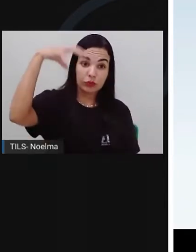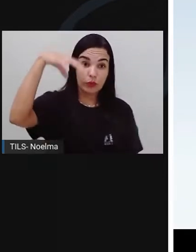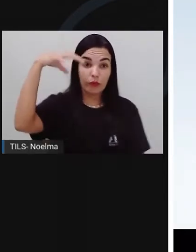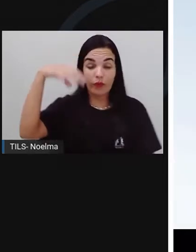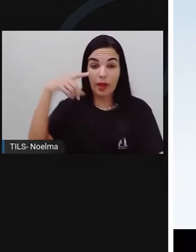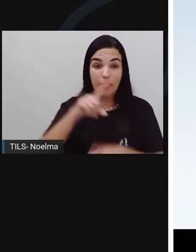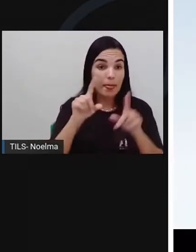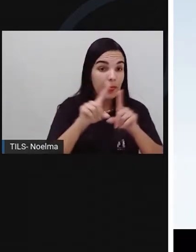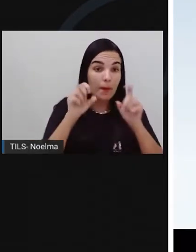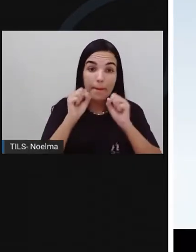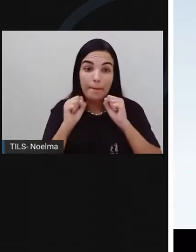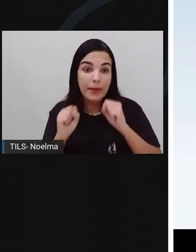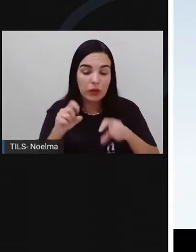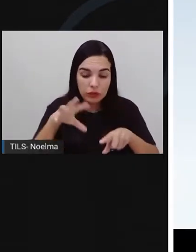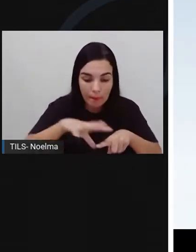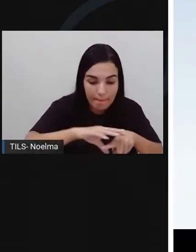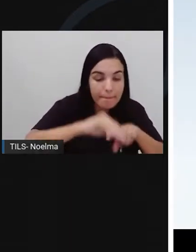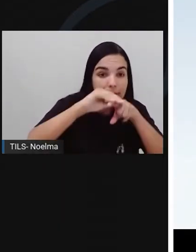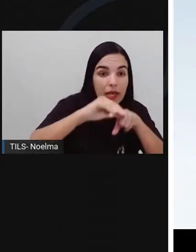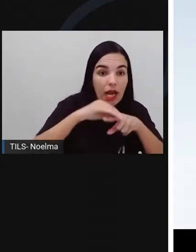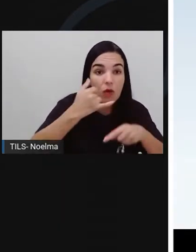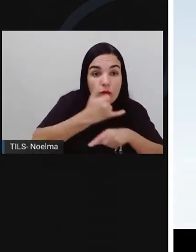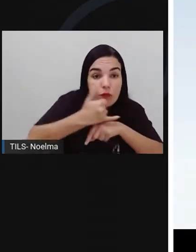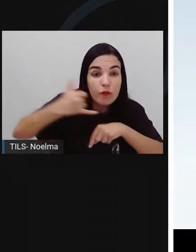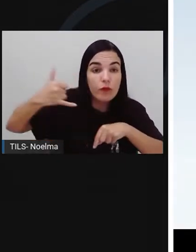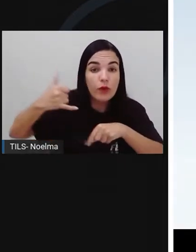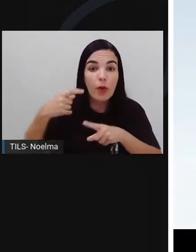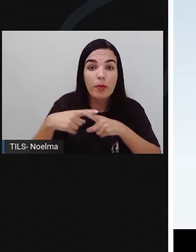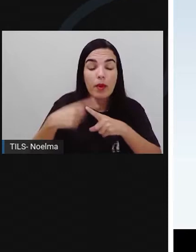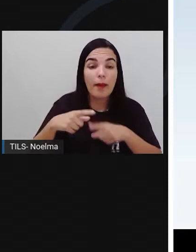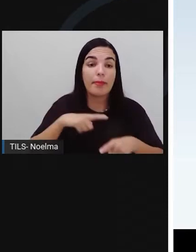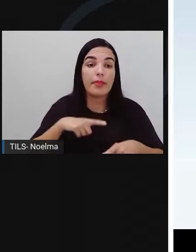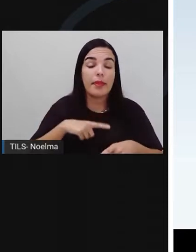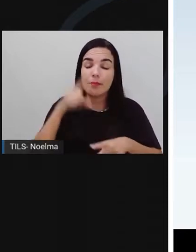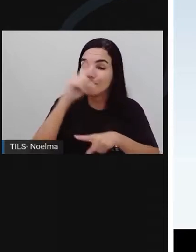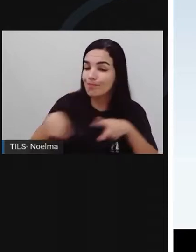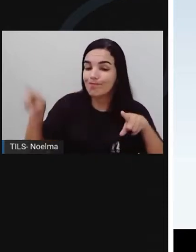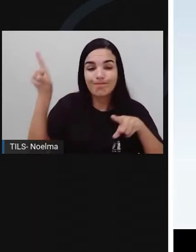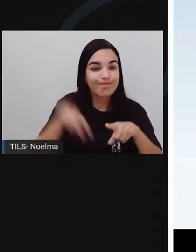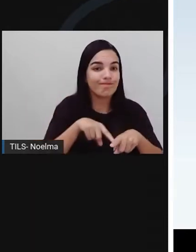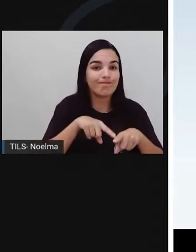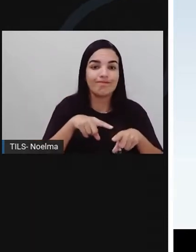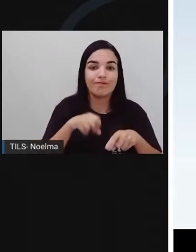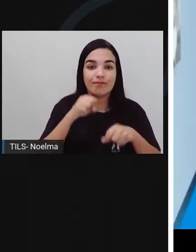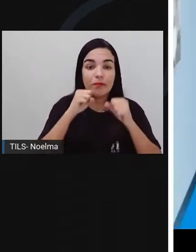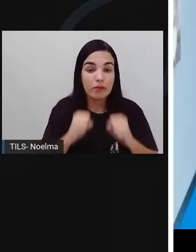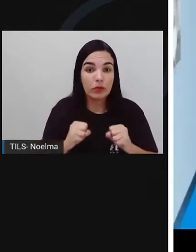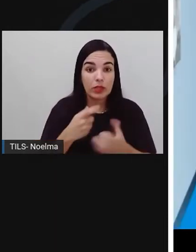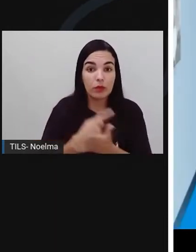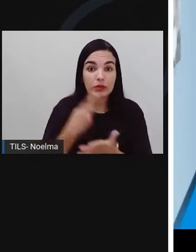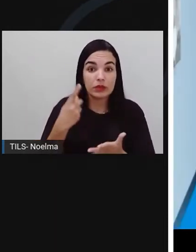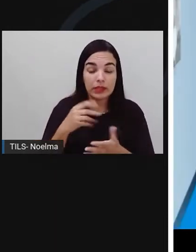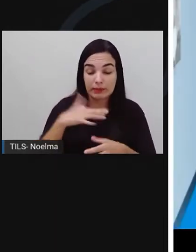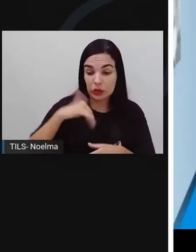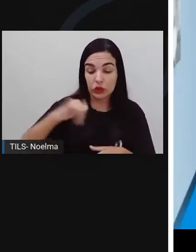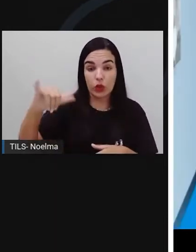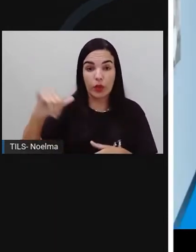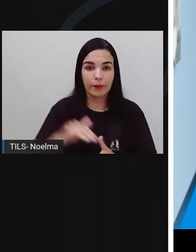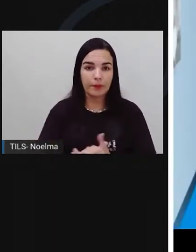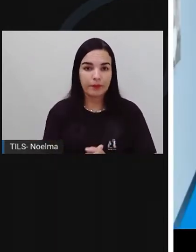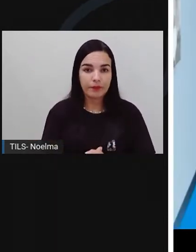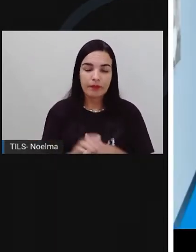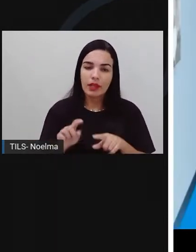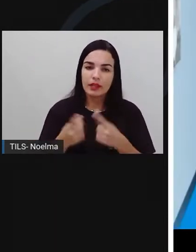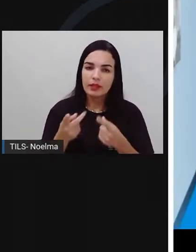para pegá-lo. Quando eu estava quase encostando nele, minha mãe gritou tanto comigo que fiquei até gelado. É que o cabo poderia